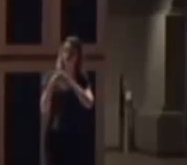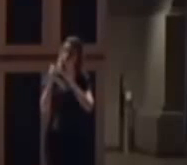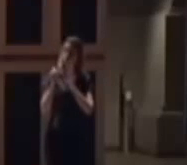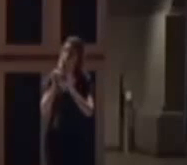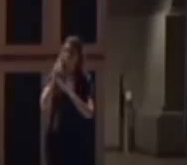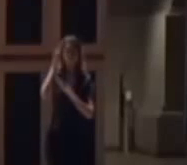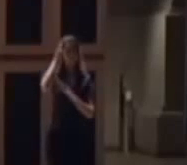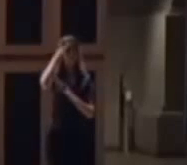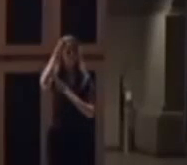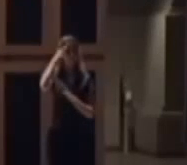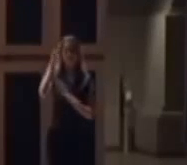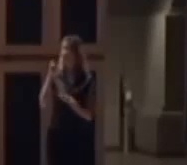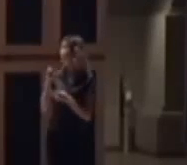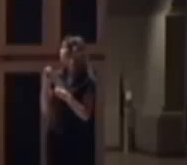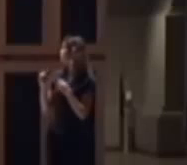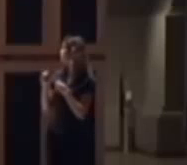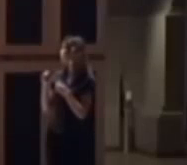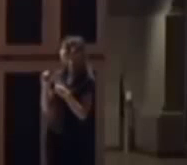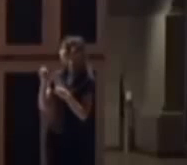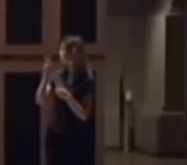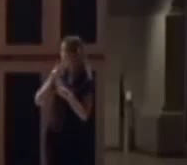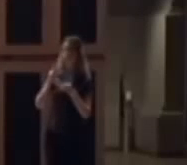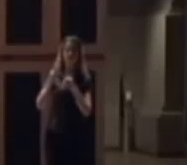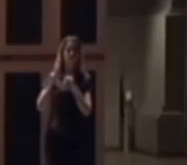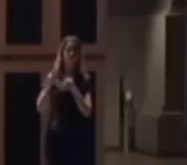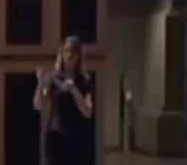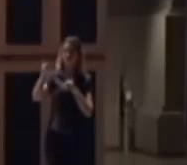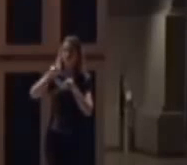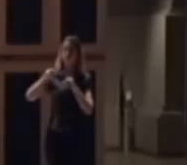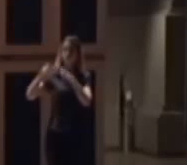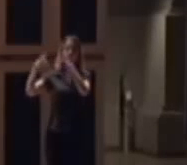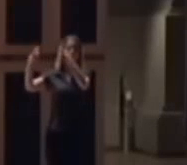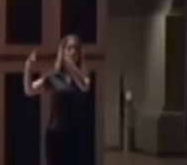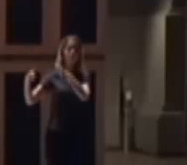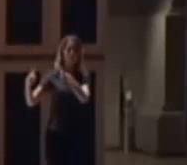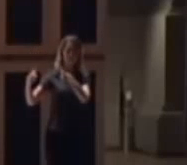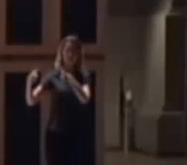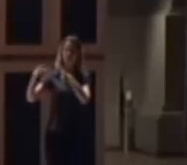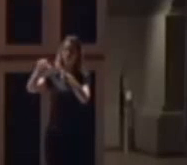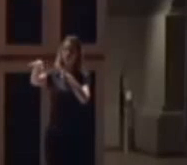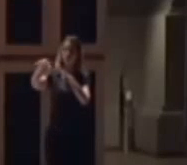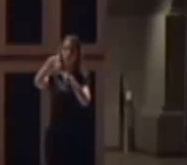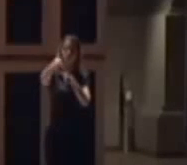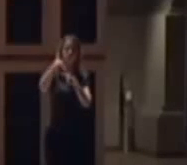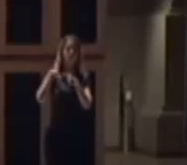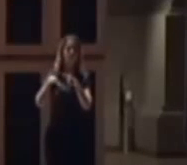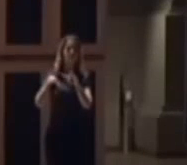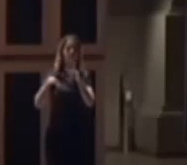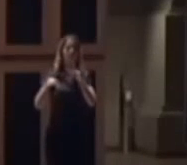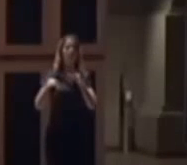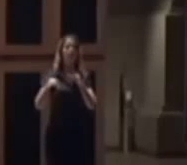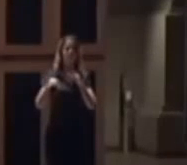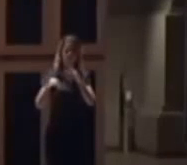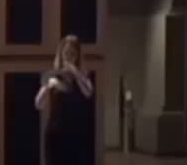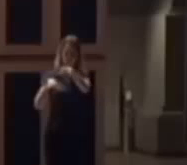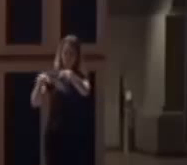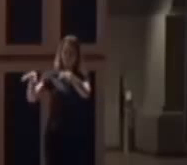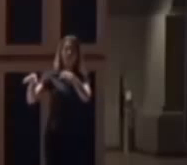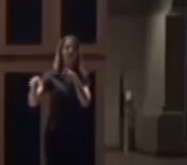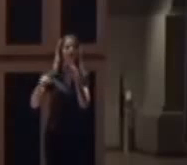ideia, uma vista aérea desse espaço. Cada um desses espaços é um núcleo e atende